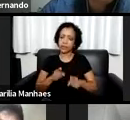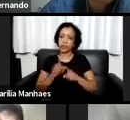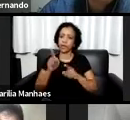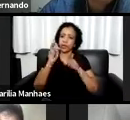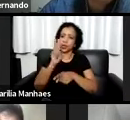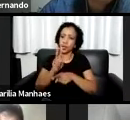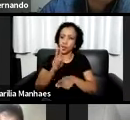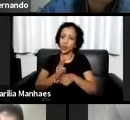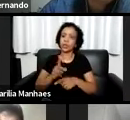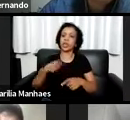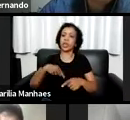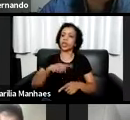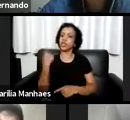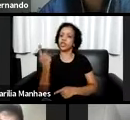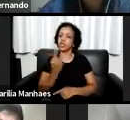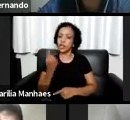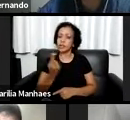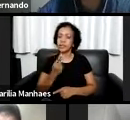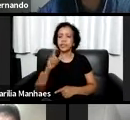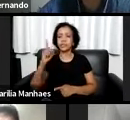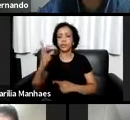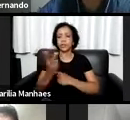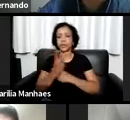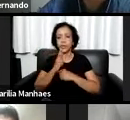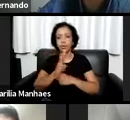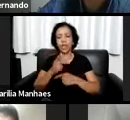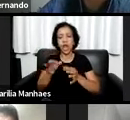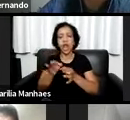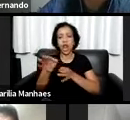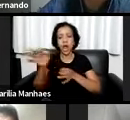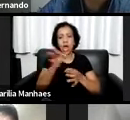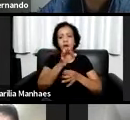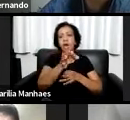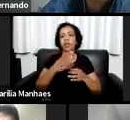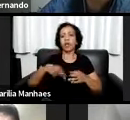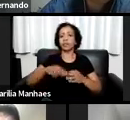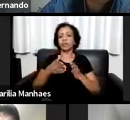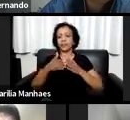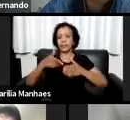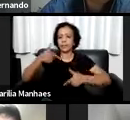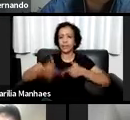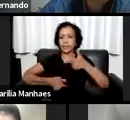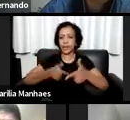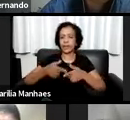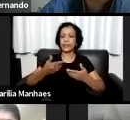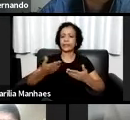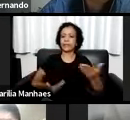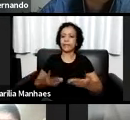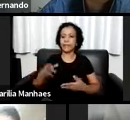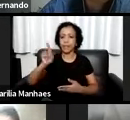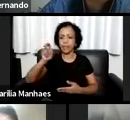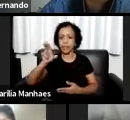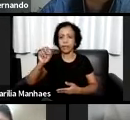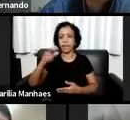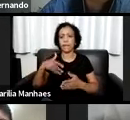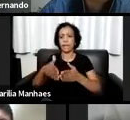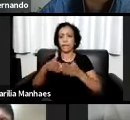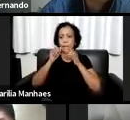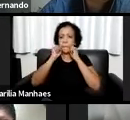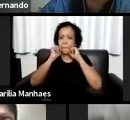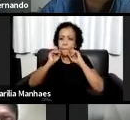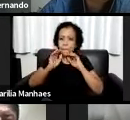não estou sozinho, né? Mesmo longe daqueles com quem eu gostaria de estar trabalhando, servindo ao Senhor, a gente faz através da